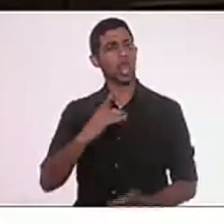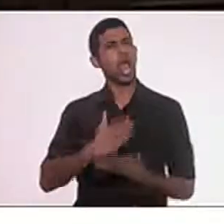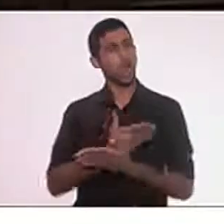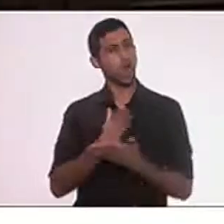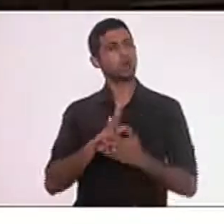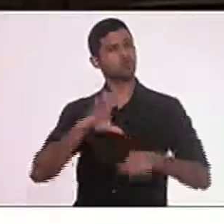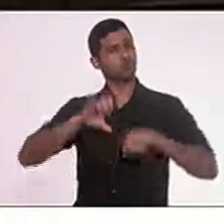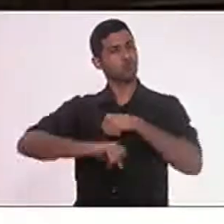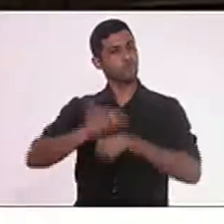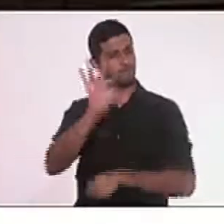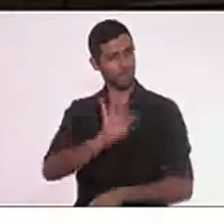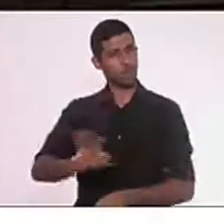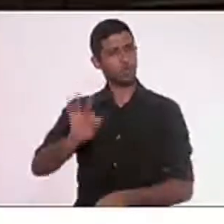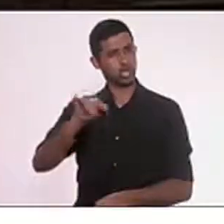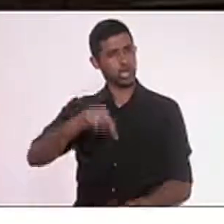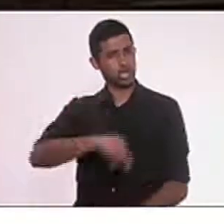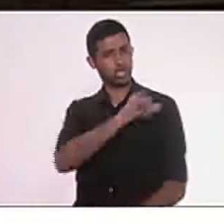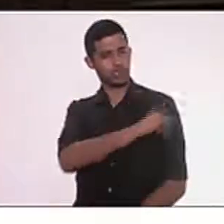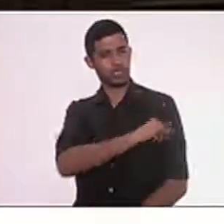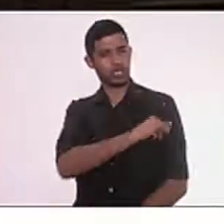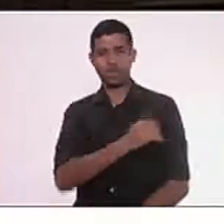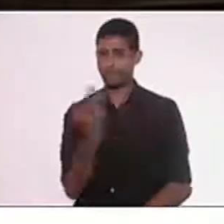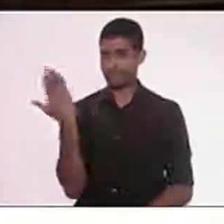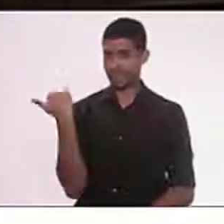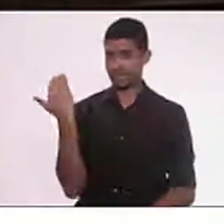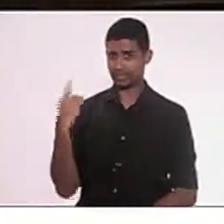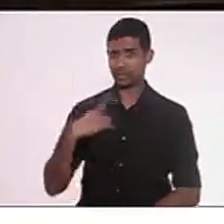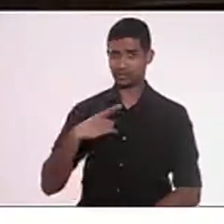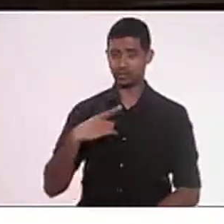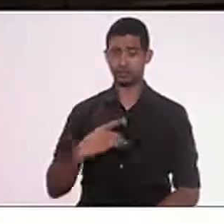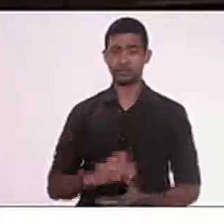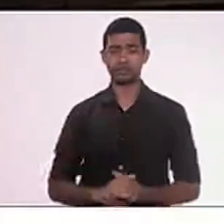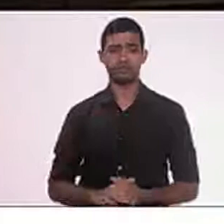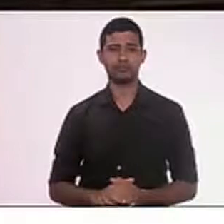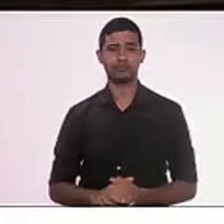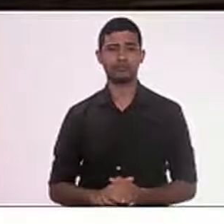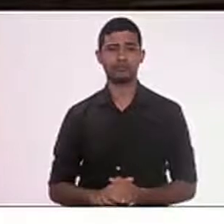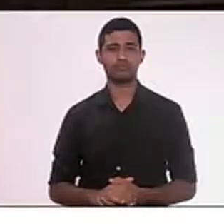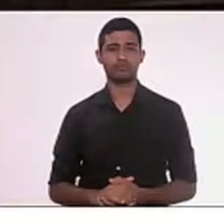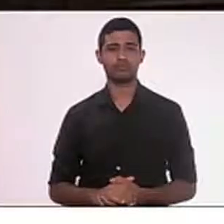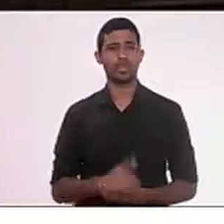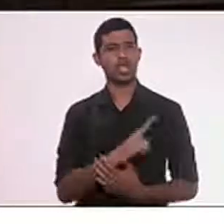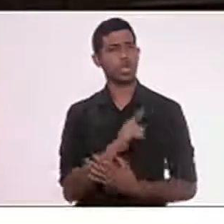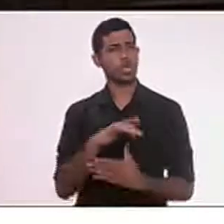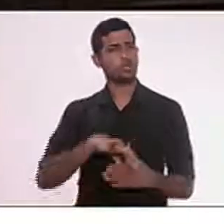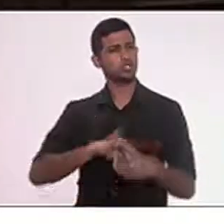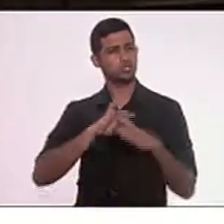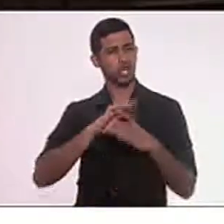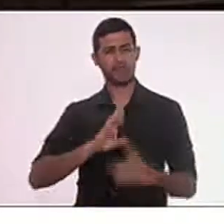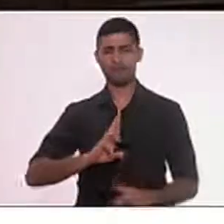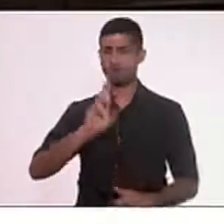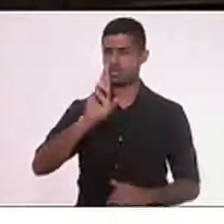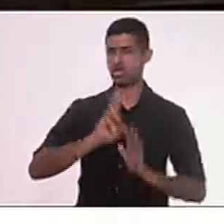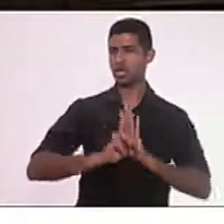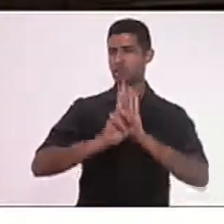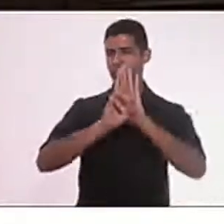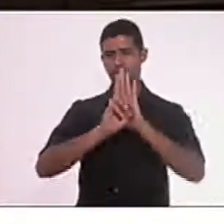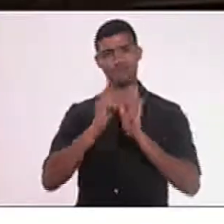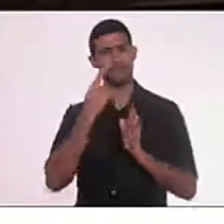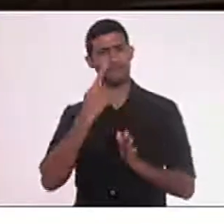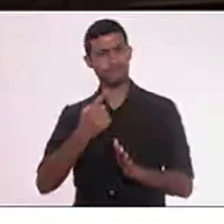graduados do estado do Rio de Janeiro, no período passado, e donos, proprietários, representantes,